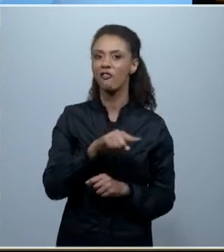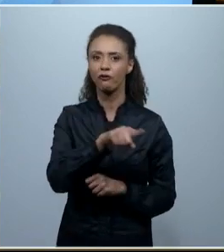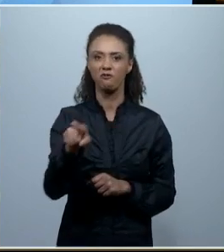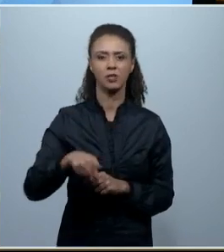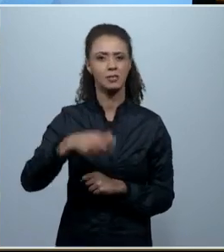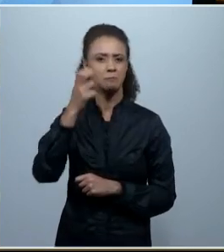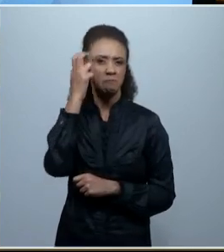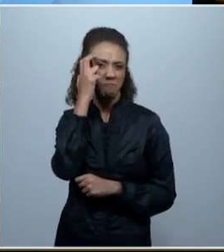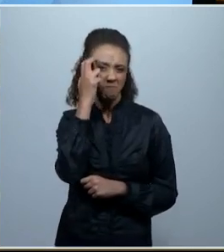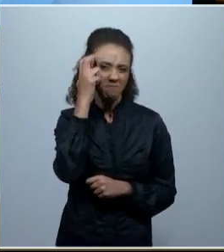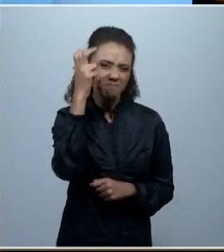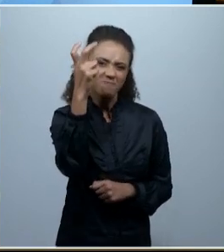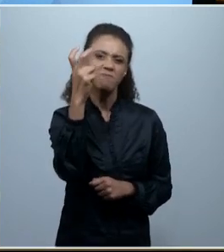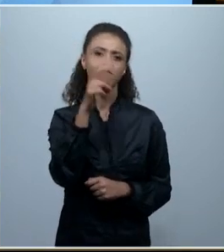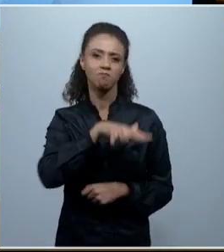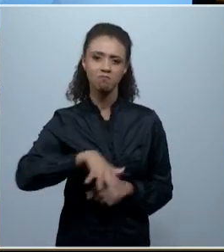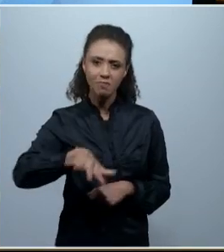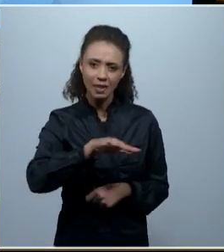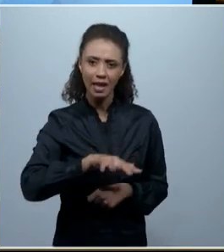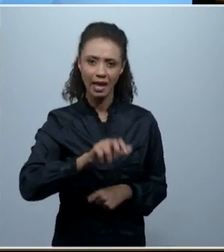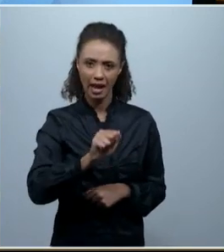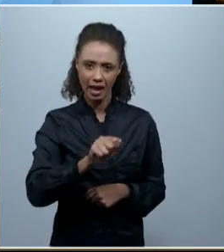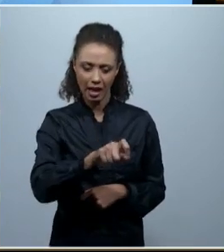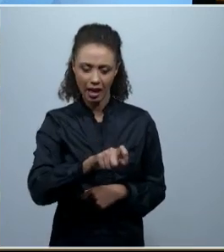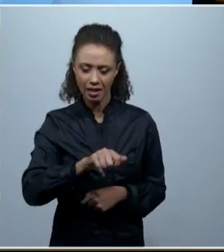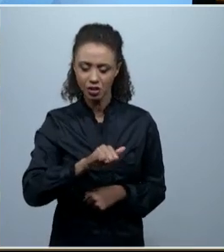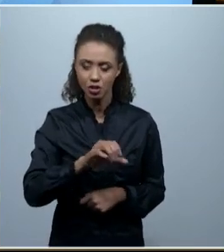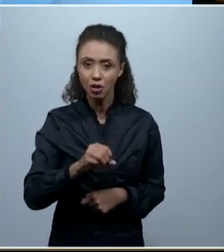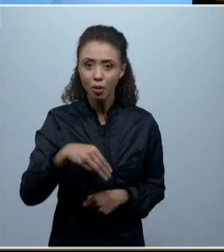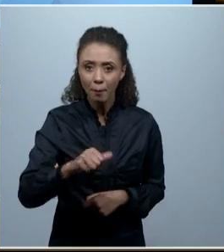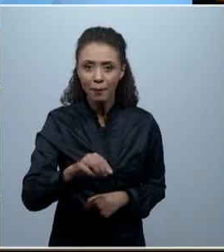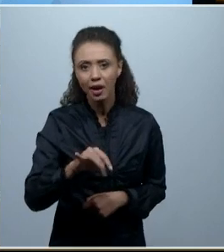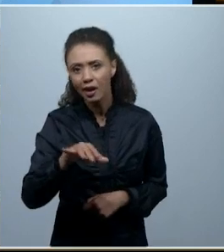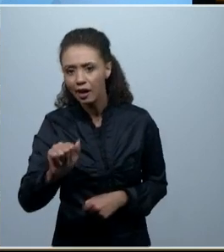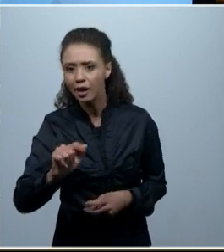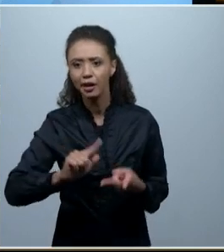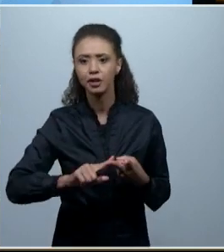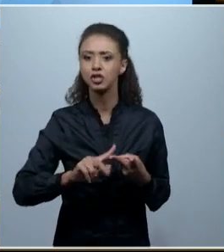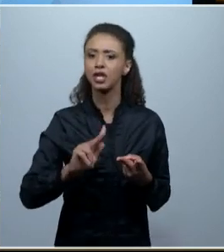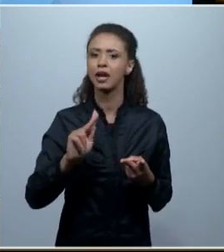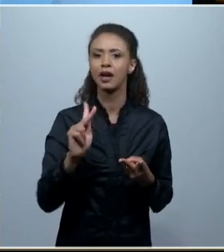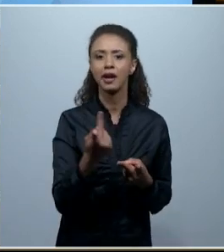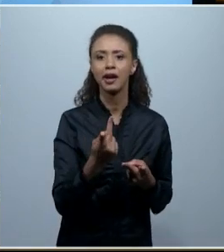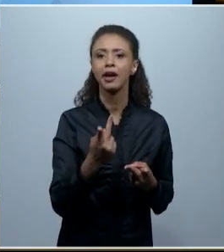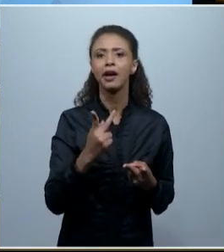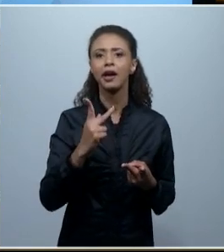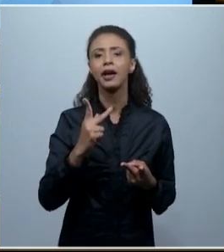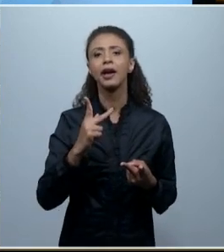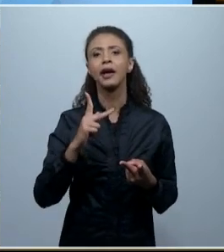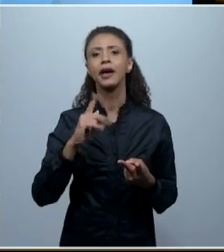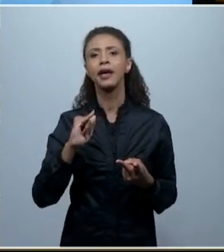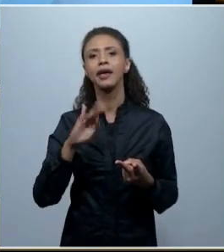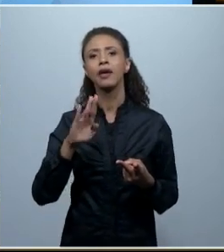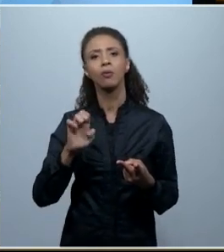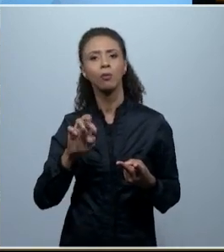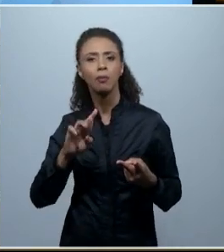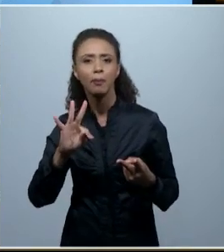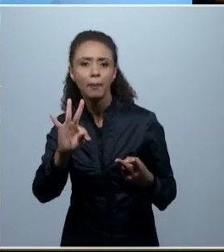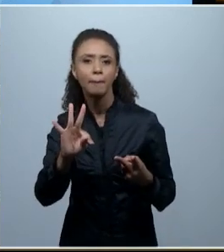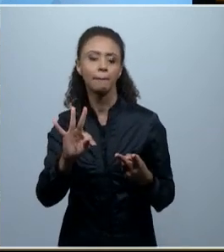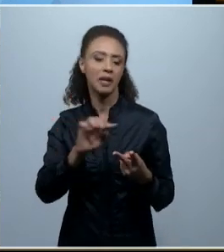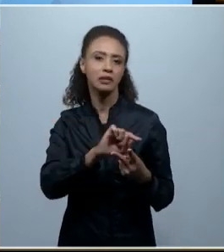perde sem saber aplicar axiomática a joke de rubber seja lá qual for para resolver exercícios de junho seria